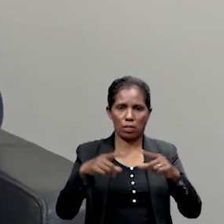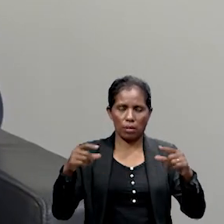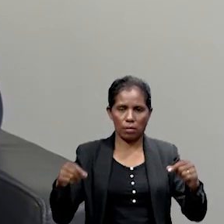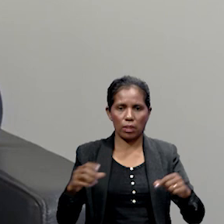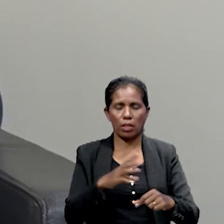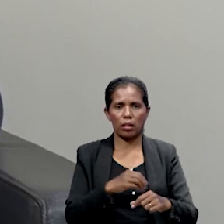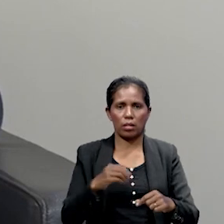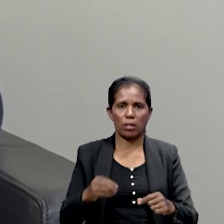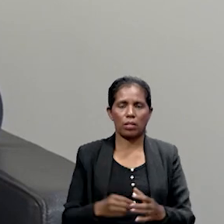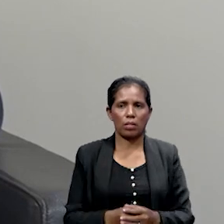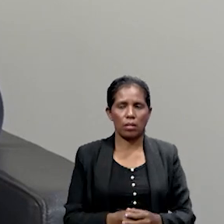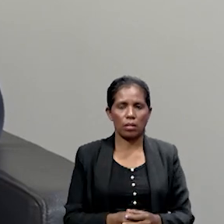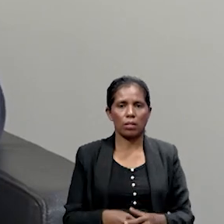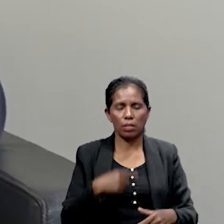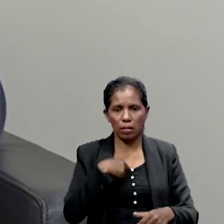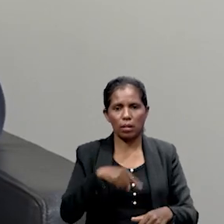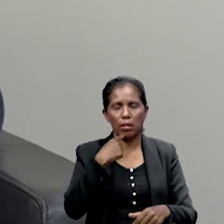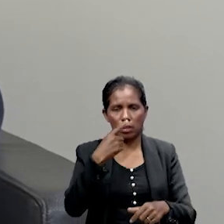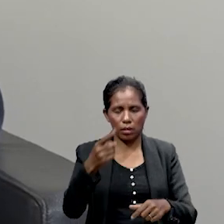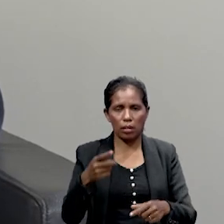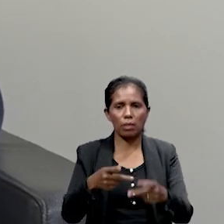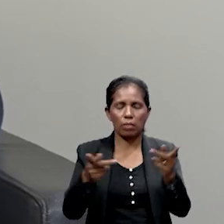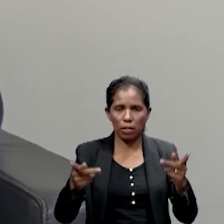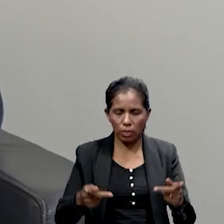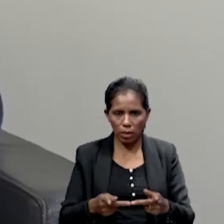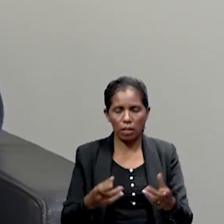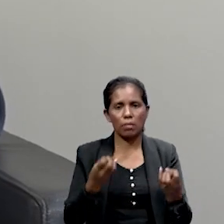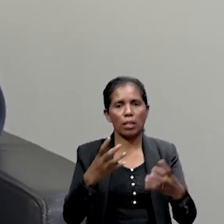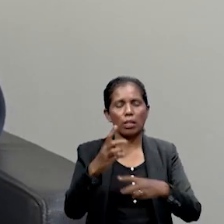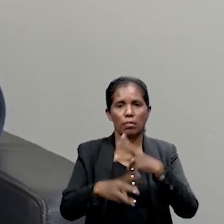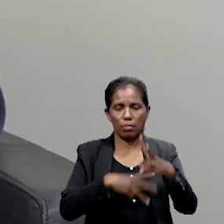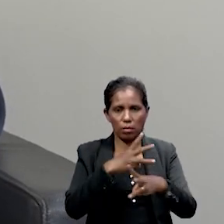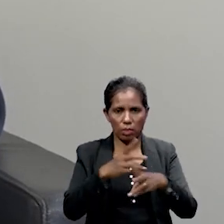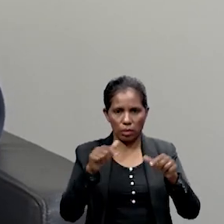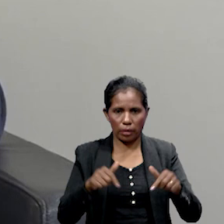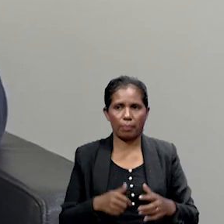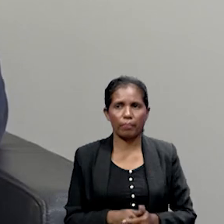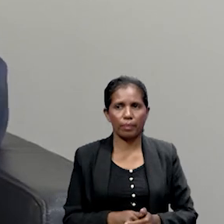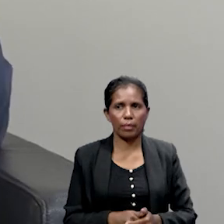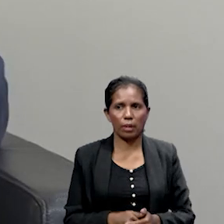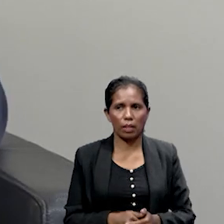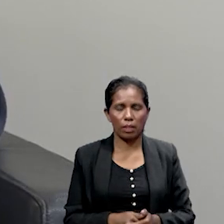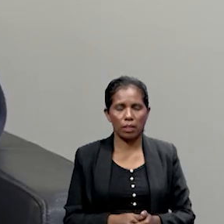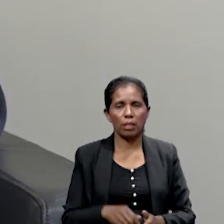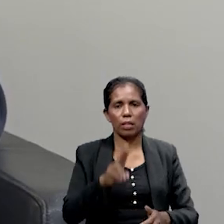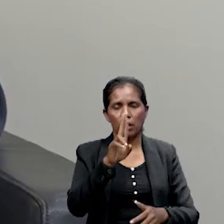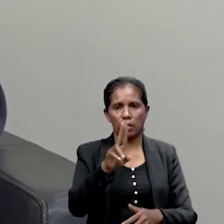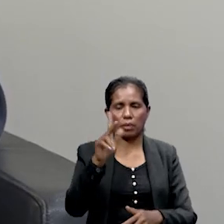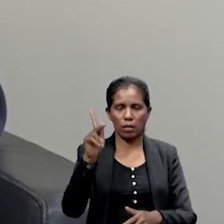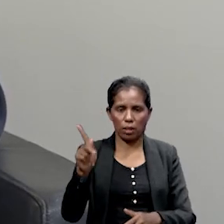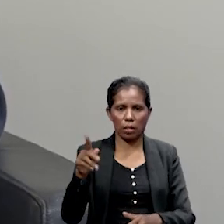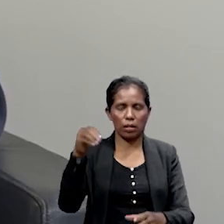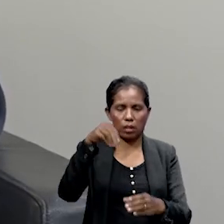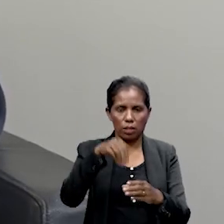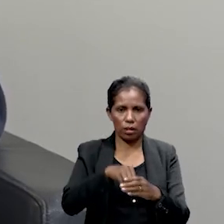coroa britânica Macaruca sira bafatin brukluquide mundo né neve Inglaterra tama e